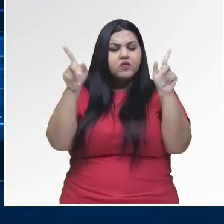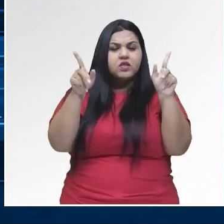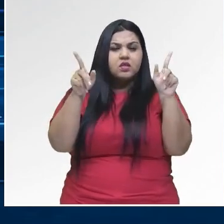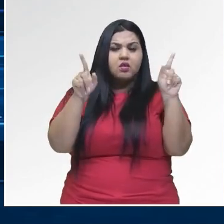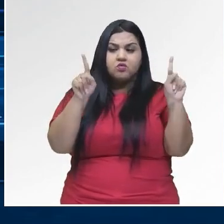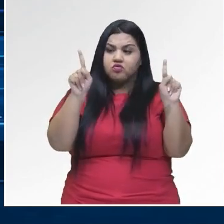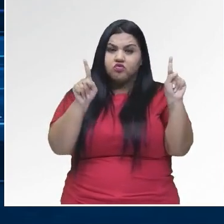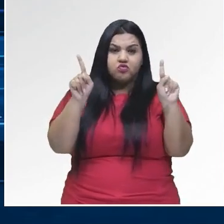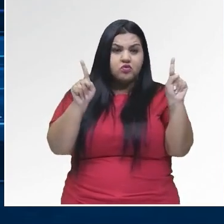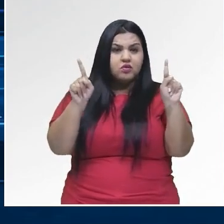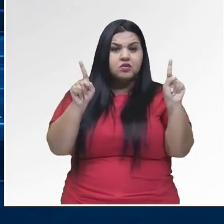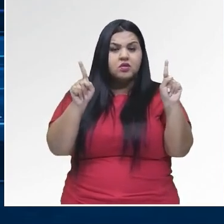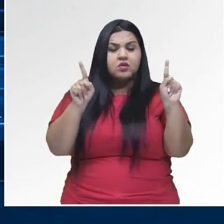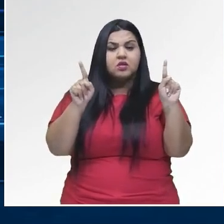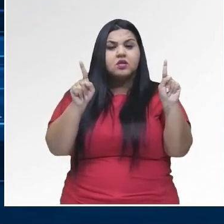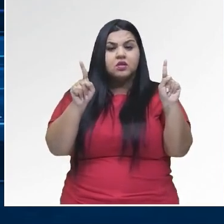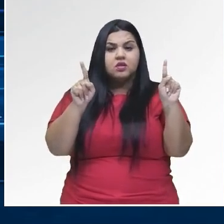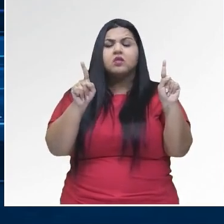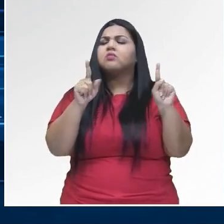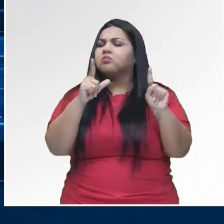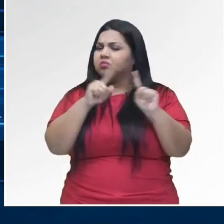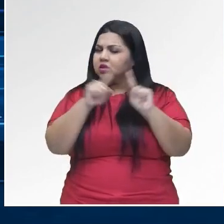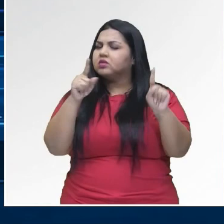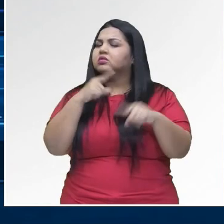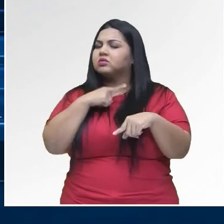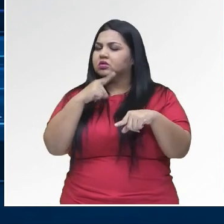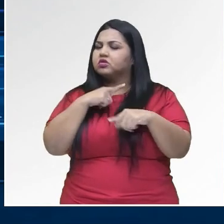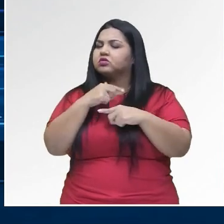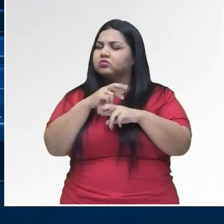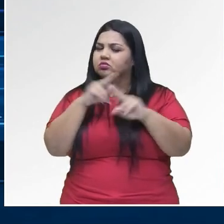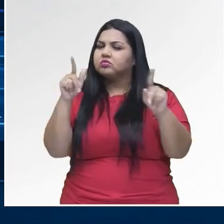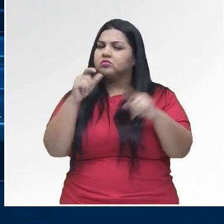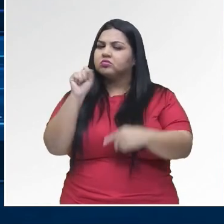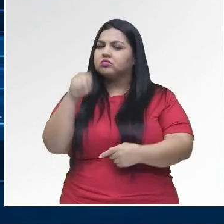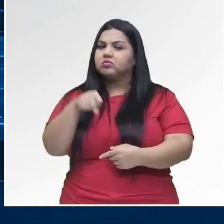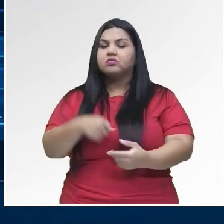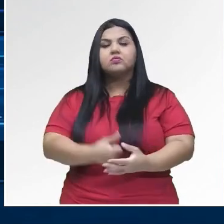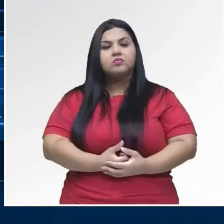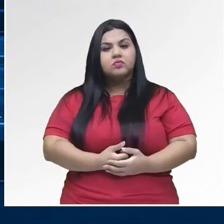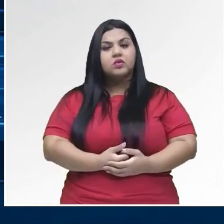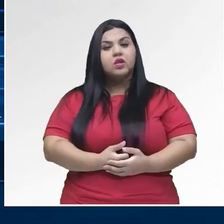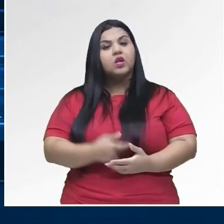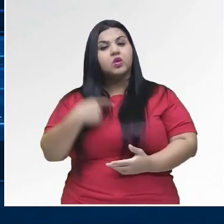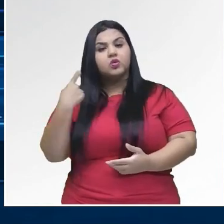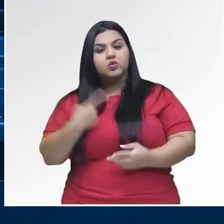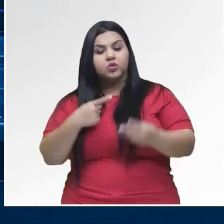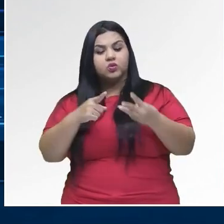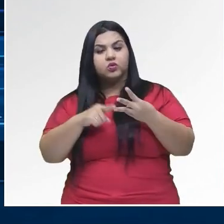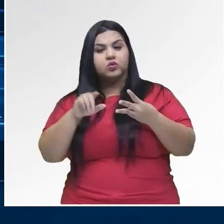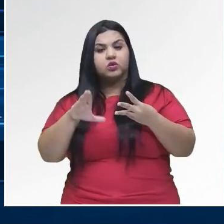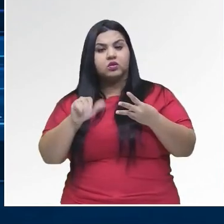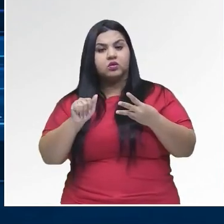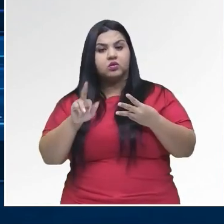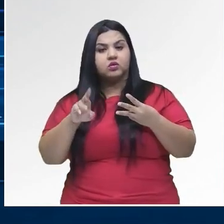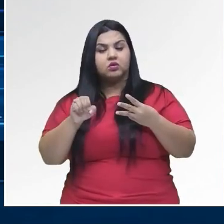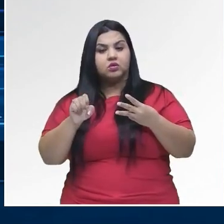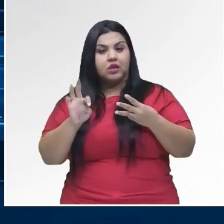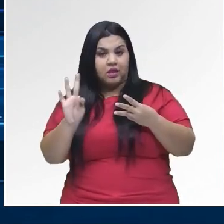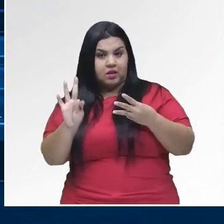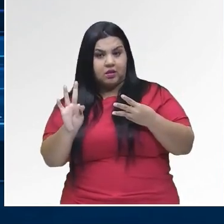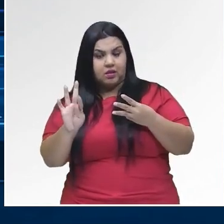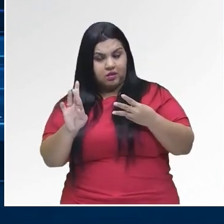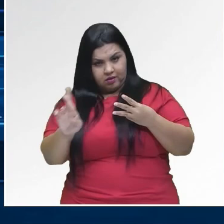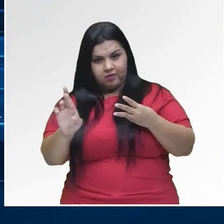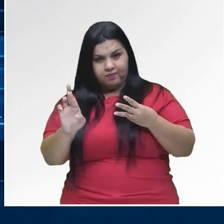entre ética e moral, mas há a diferença, né? e o nosso caráter. E o